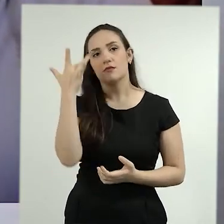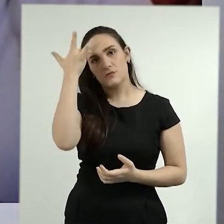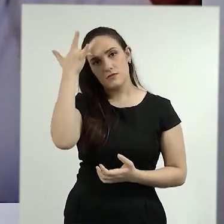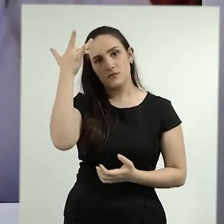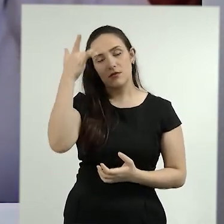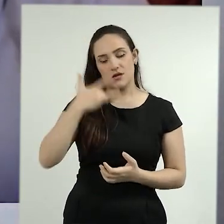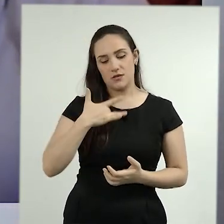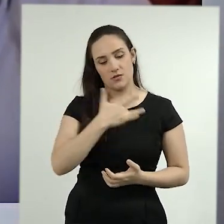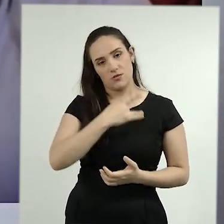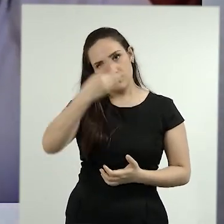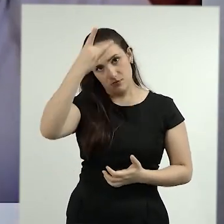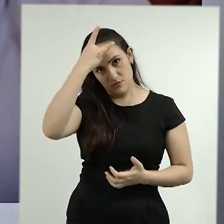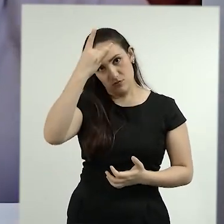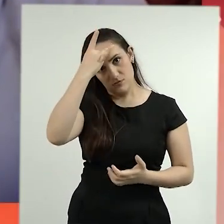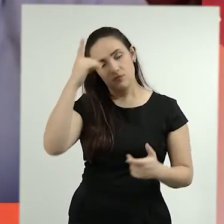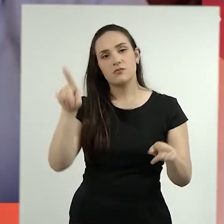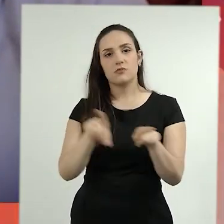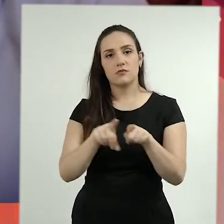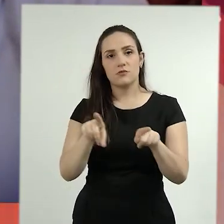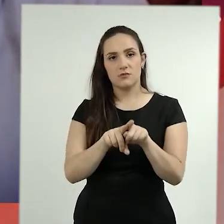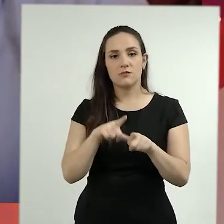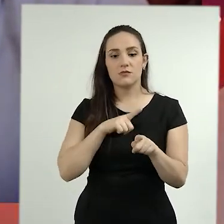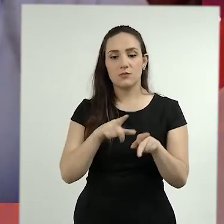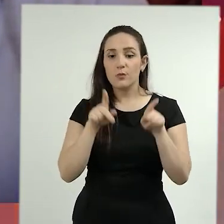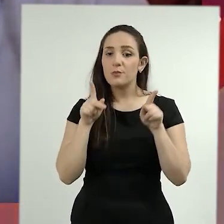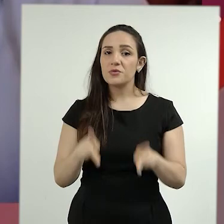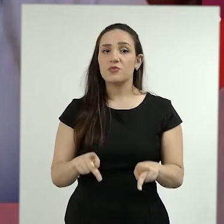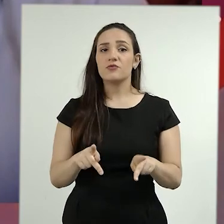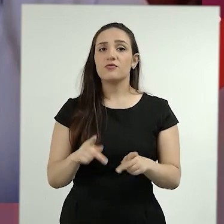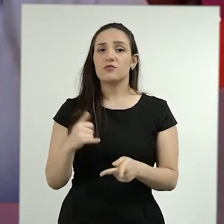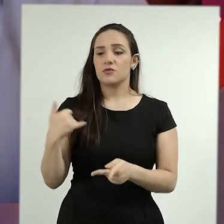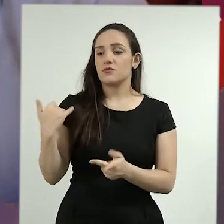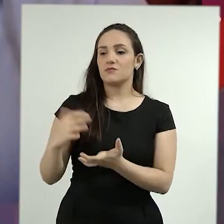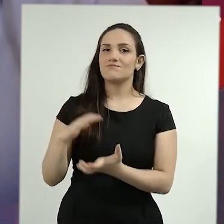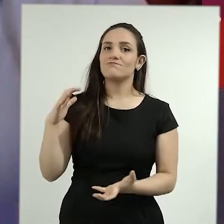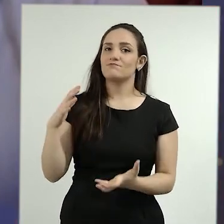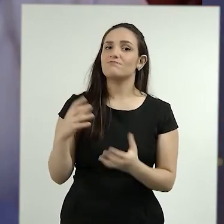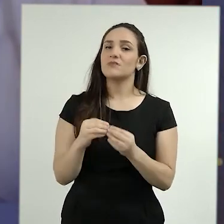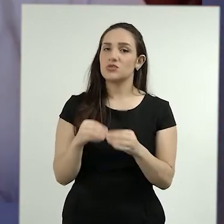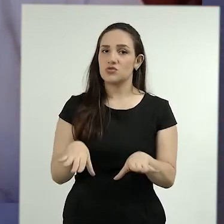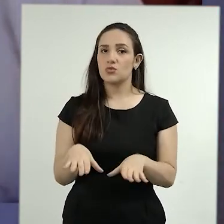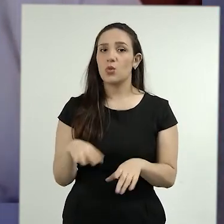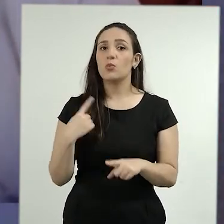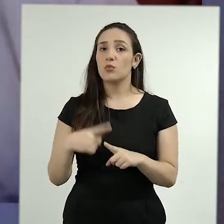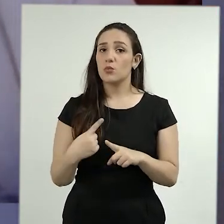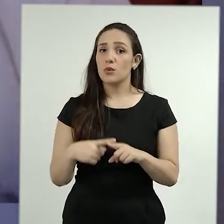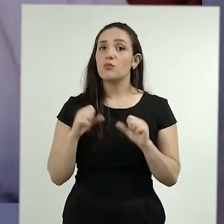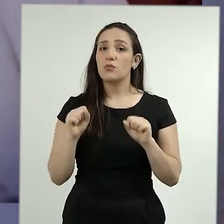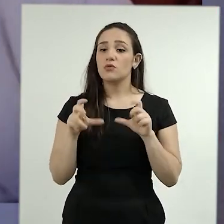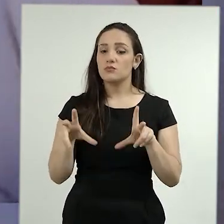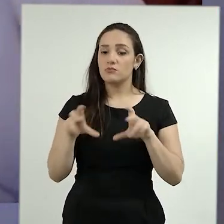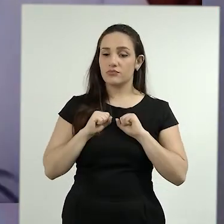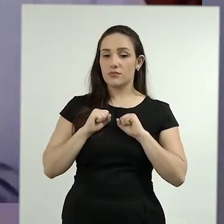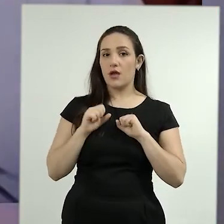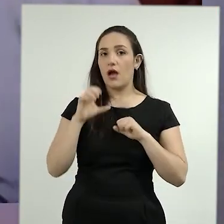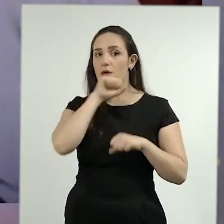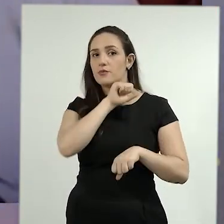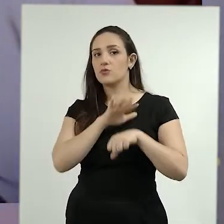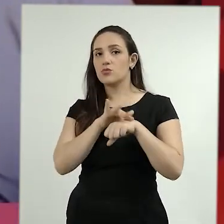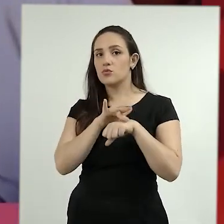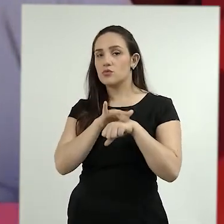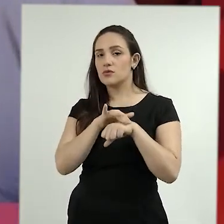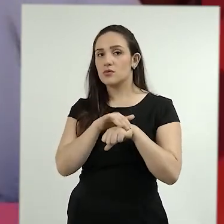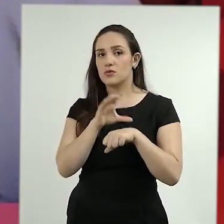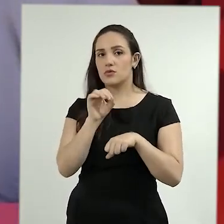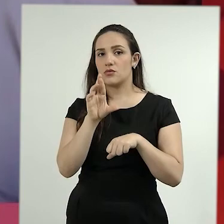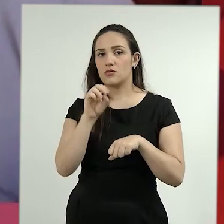vamos falar sobre saúde mental. O público idoso bastante impactado aí por conta do isolamento social, por ser também um público